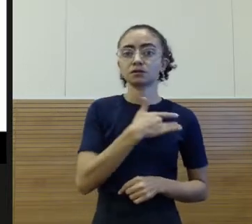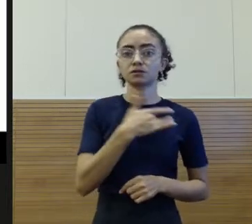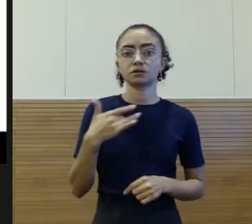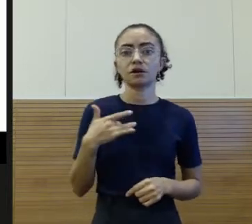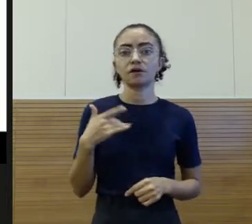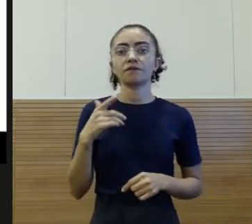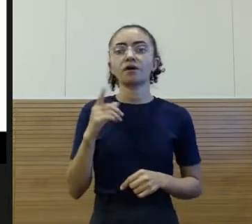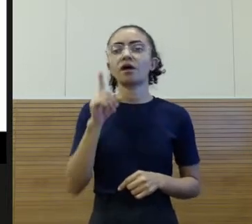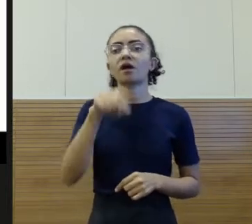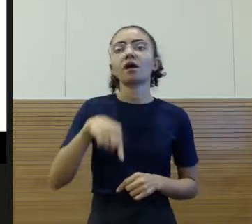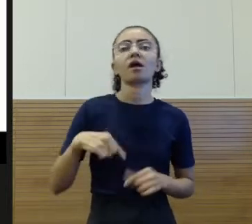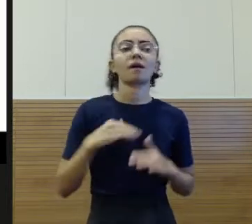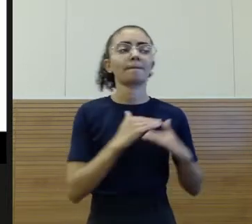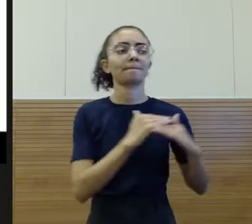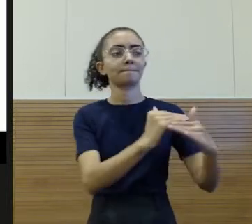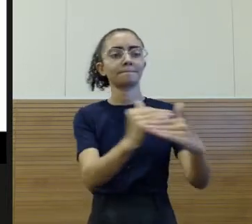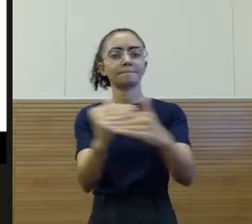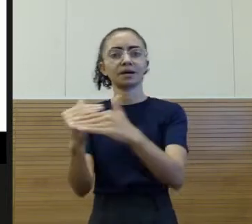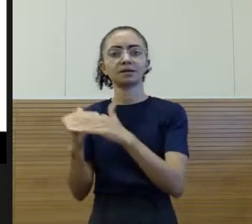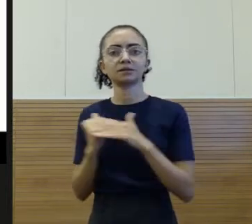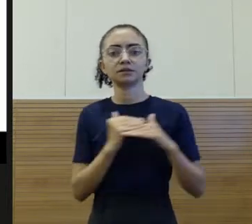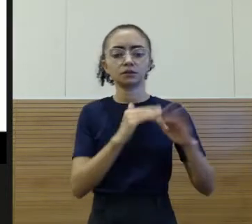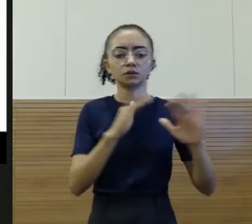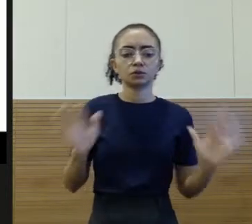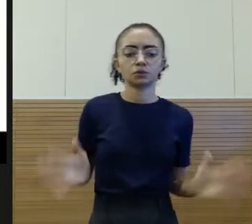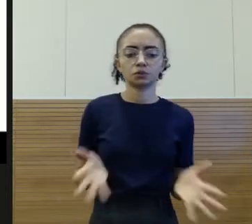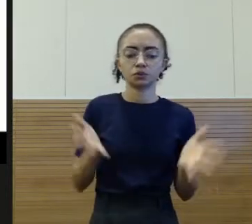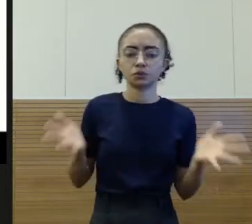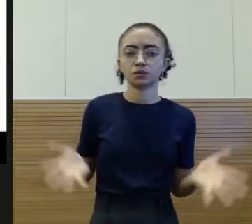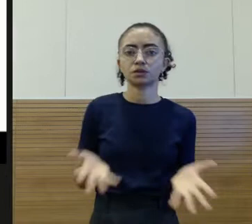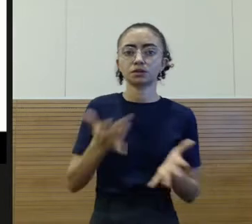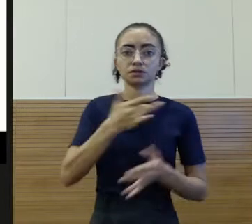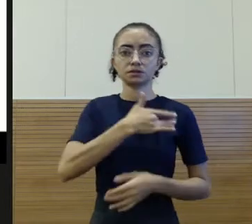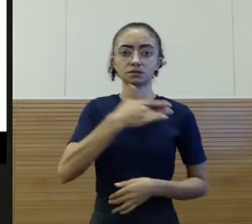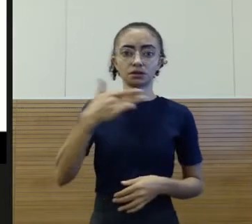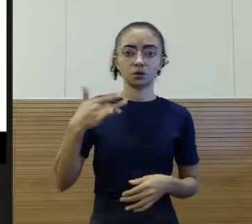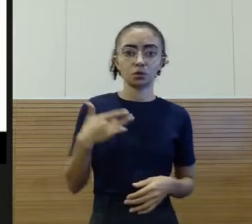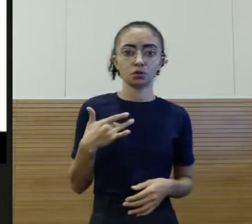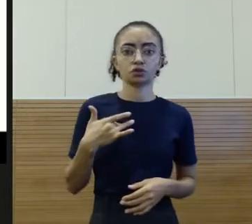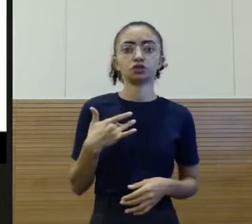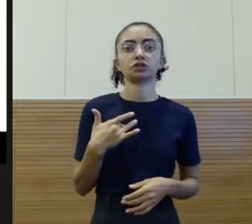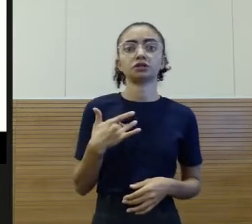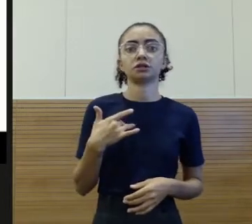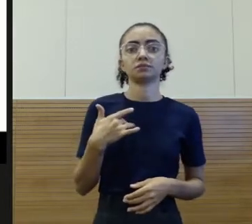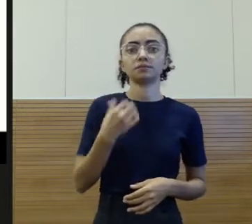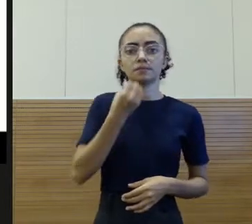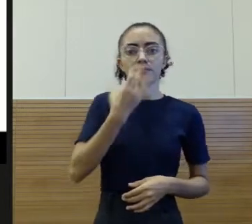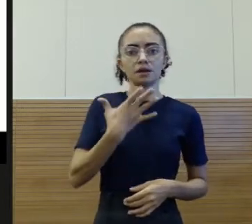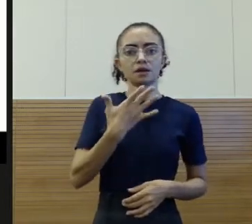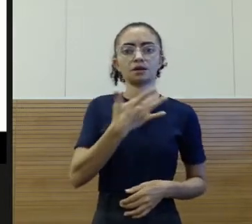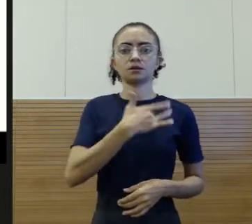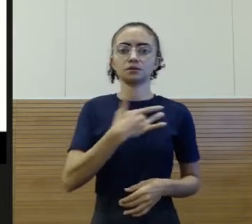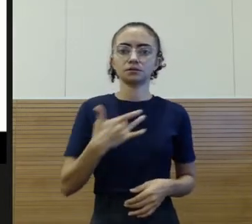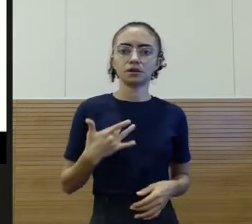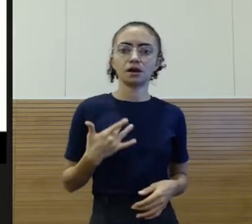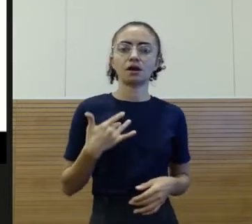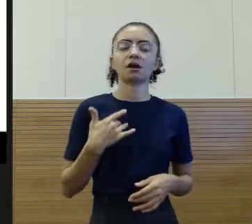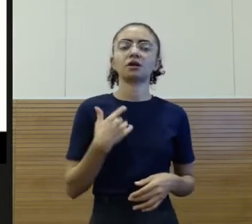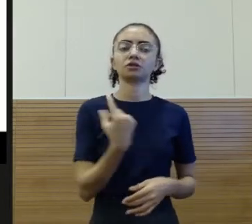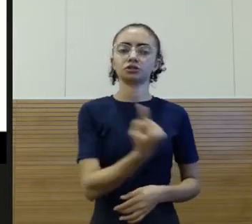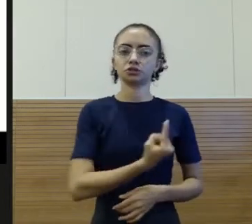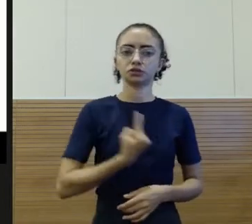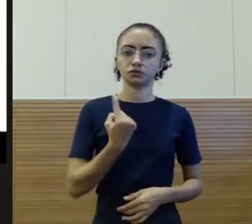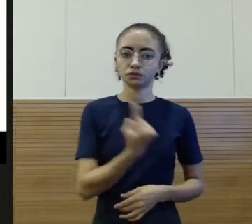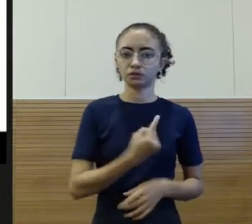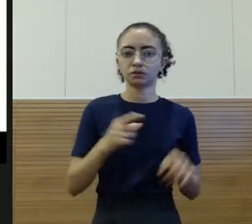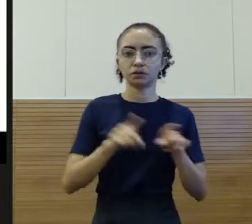que promovem todas as dimensões da saúde e o bem-estar individual. Também sabemos que tem essa variedade, o balanço dos